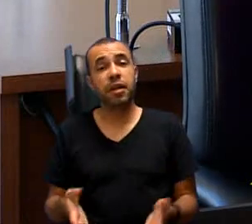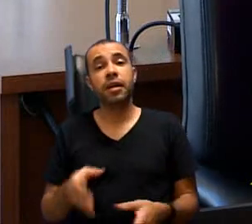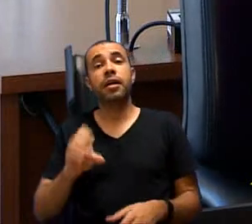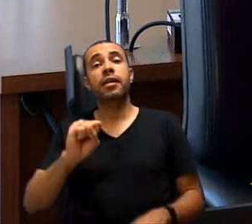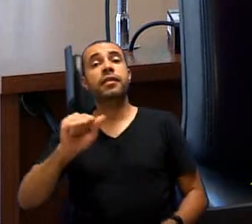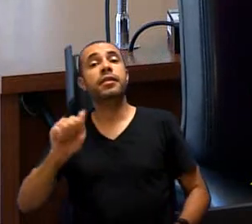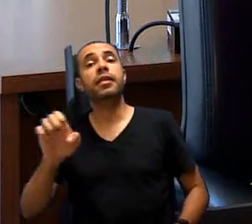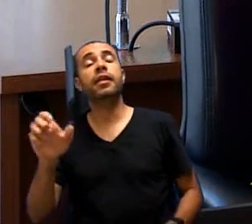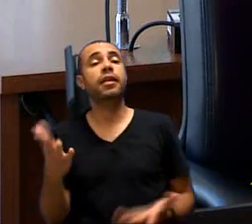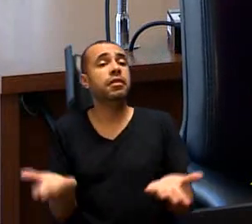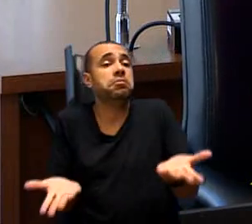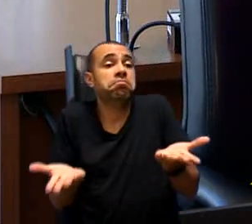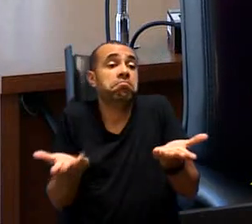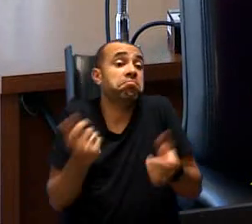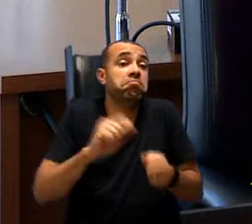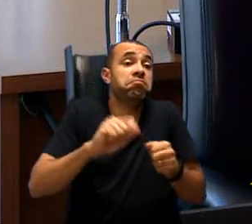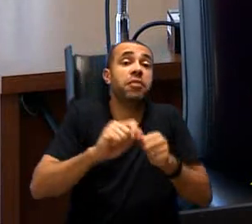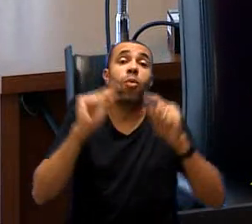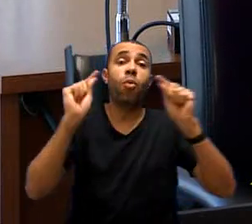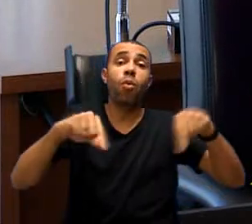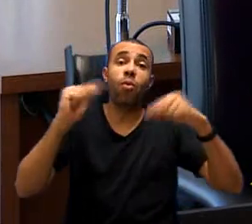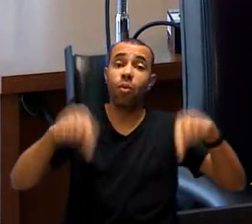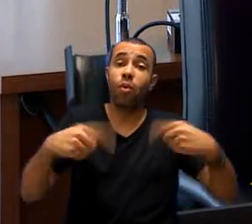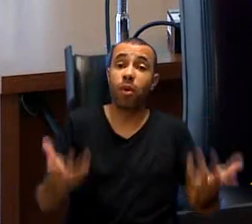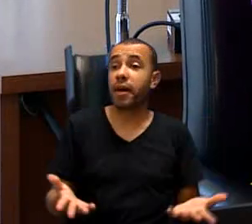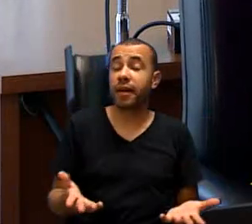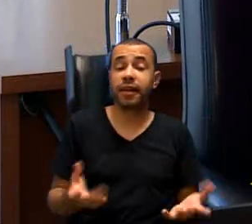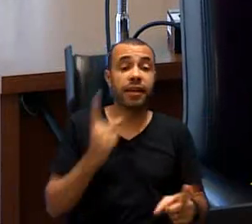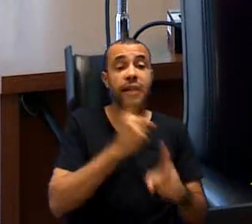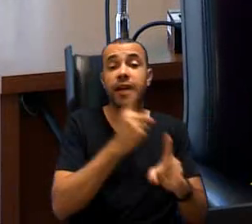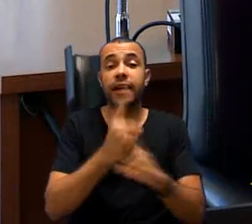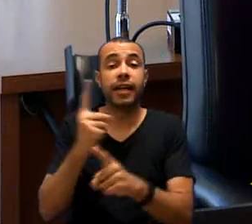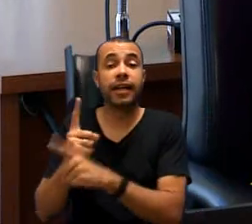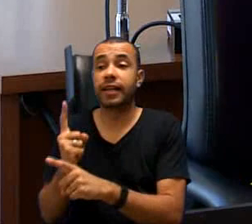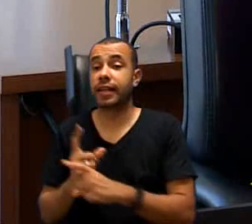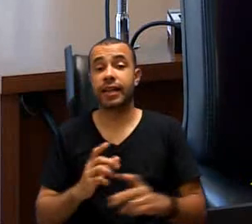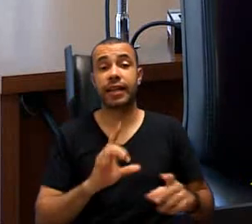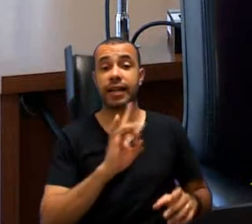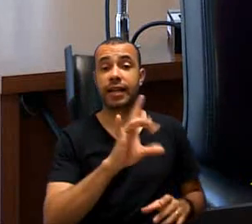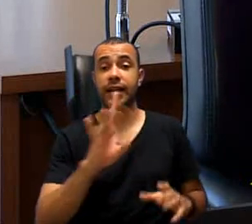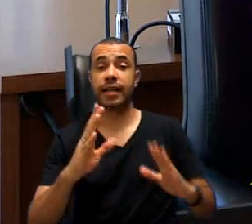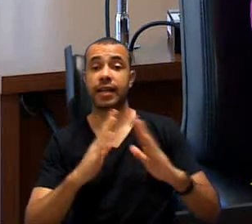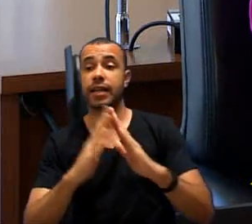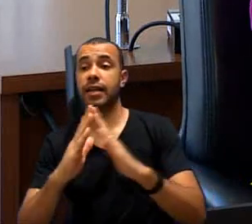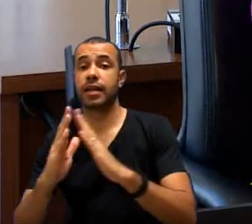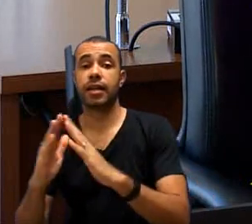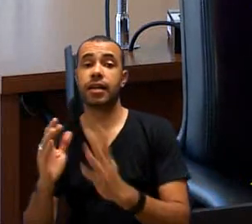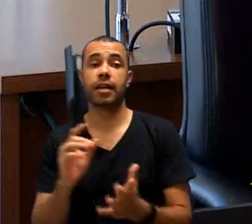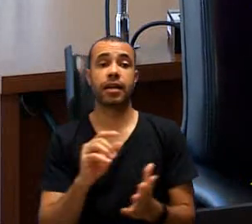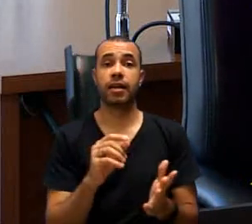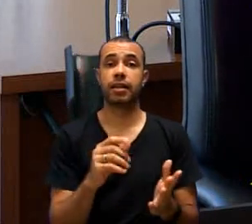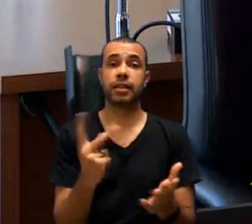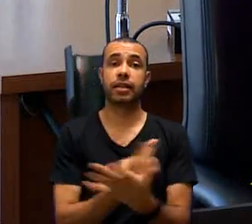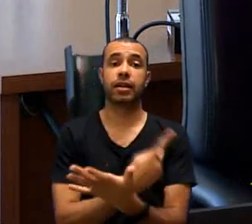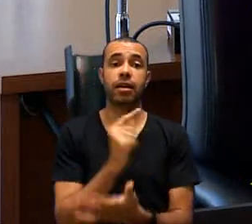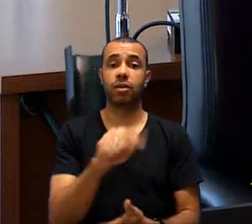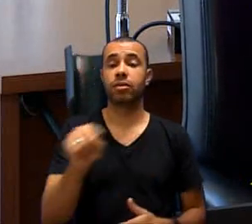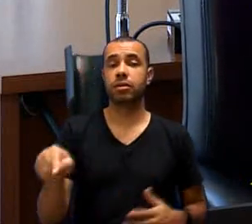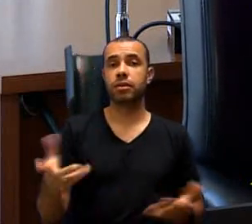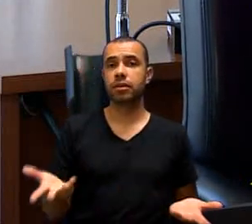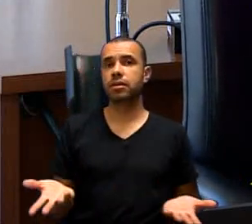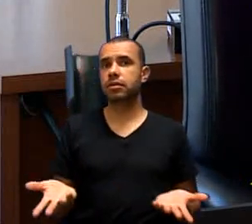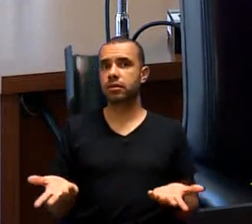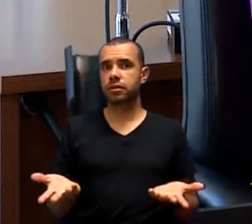nada, como é que nós vamos descobrir cada casa? Não sei como é que foi feito nos outros córregos. Então, nós vamos fazer